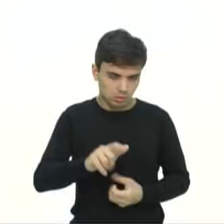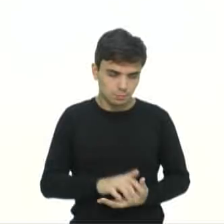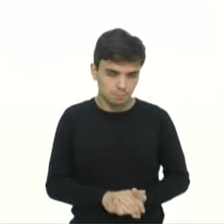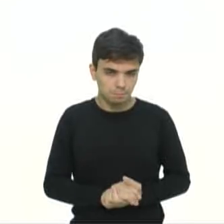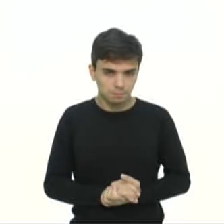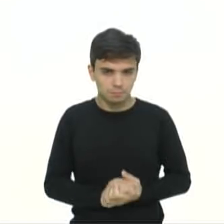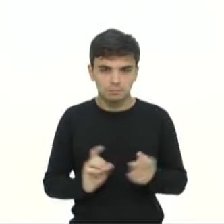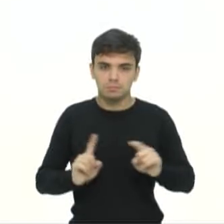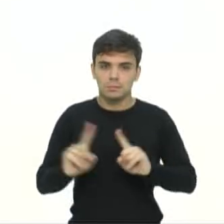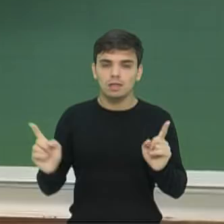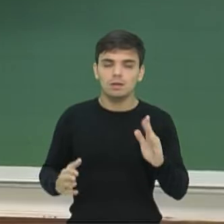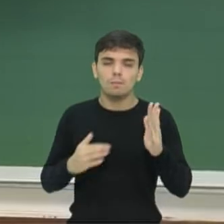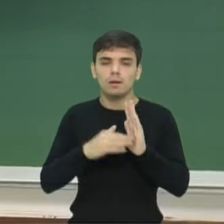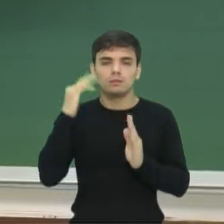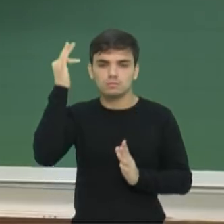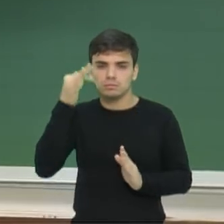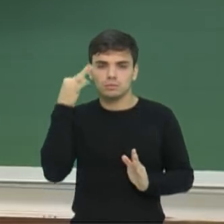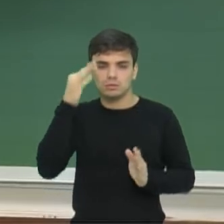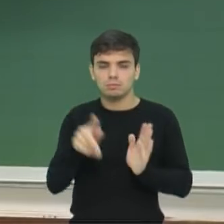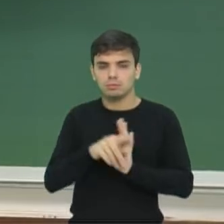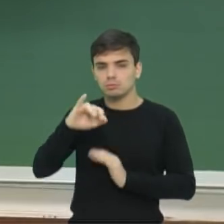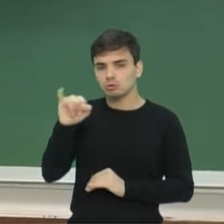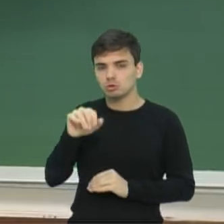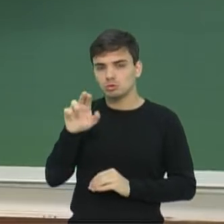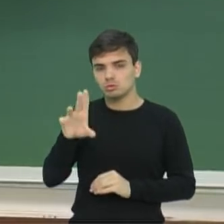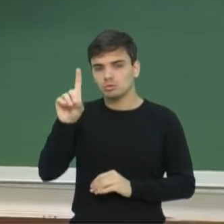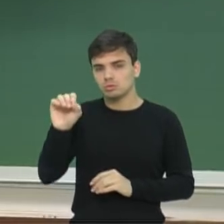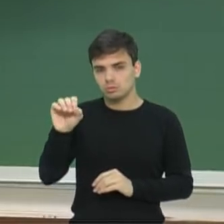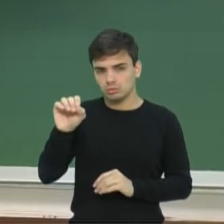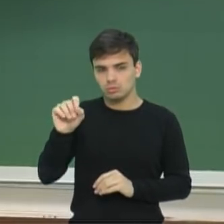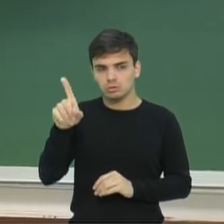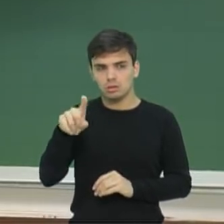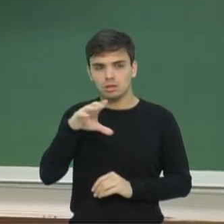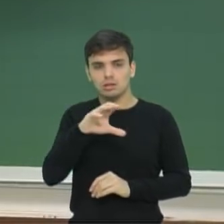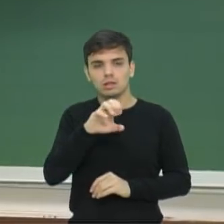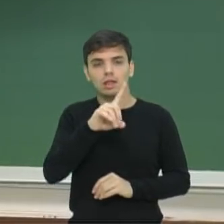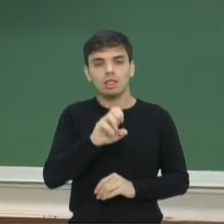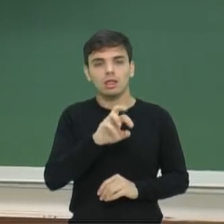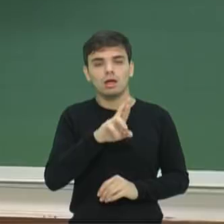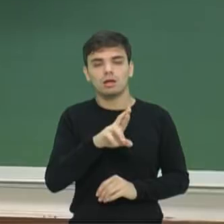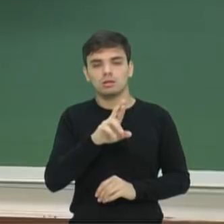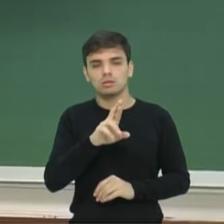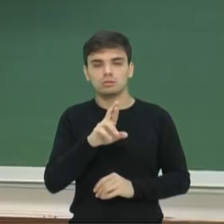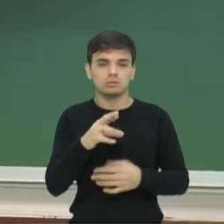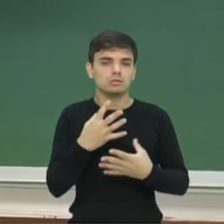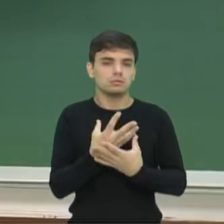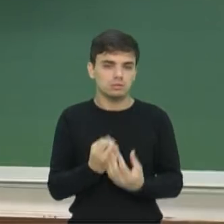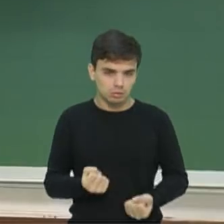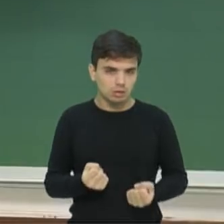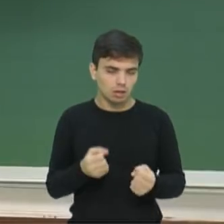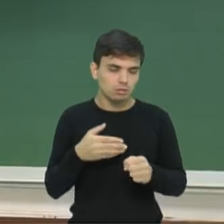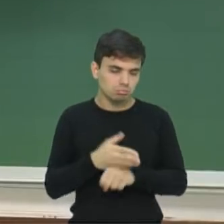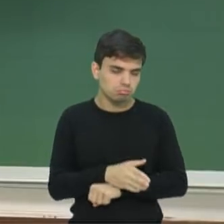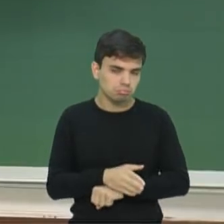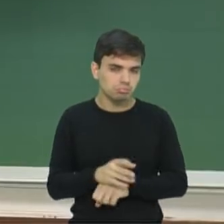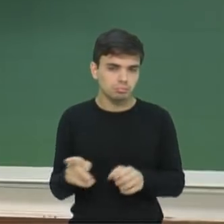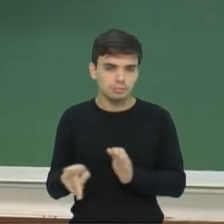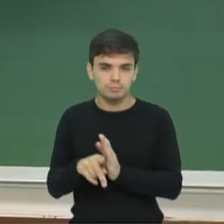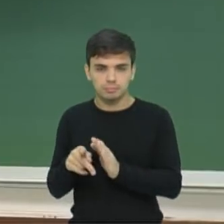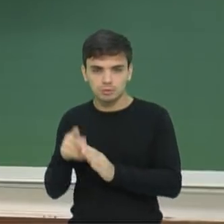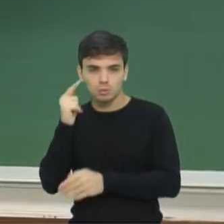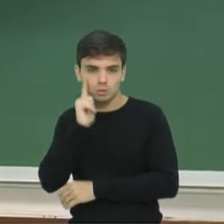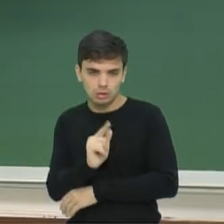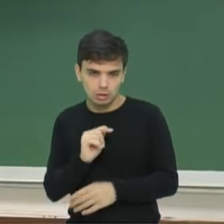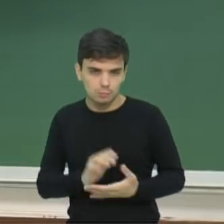uma das filosofias do judô. Então é o ceder para vencer. Então nem sempre também é aplicada